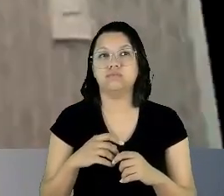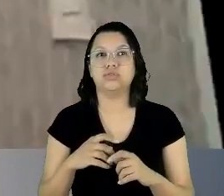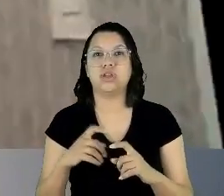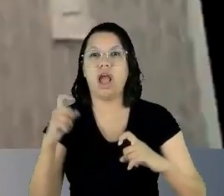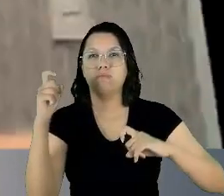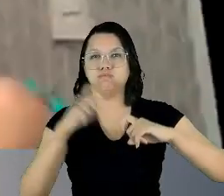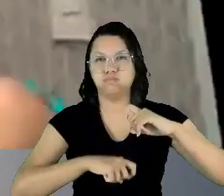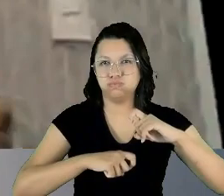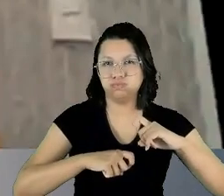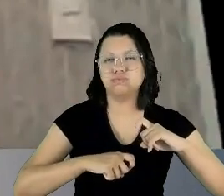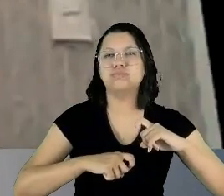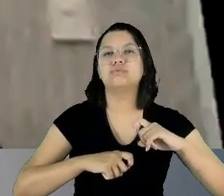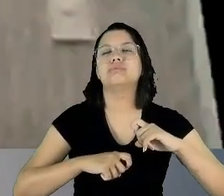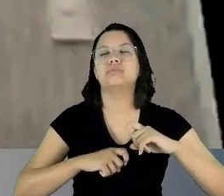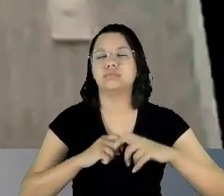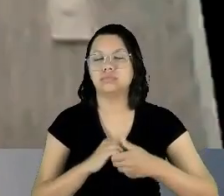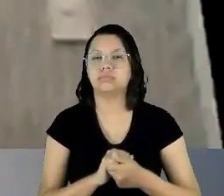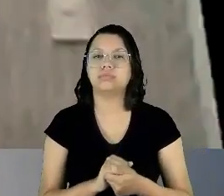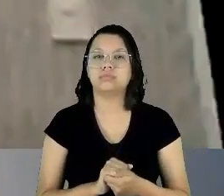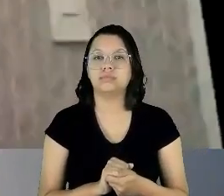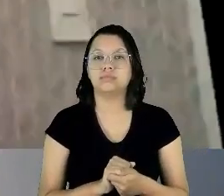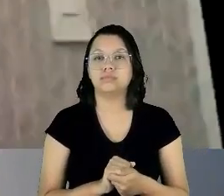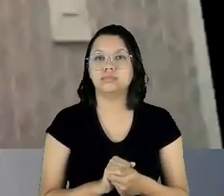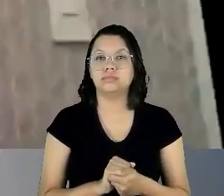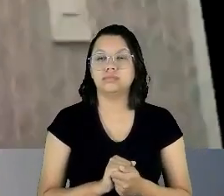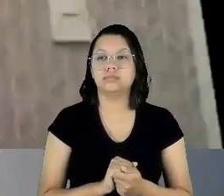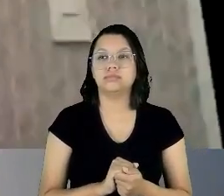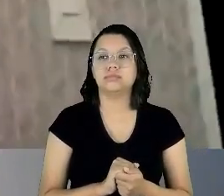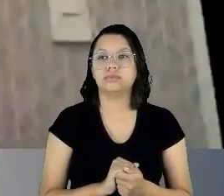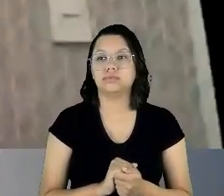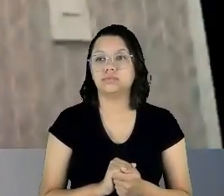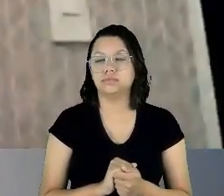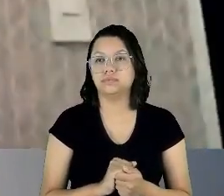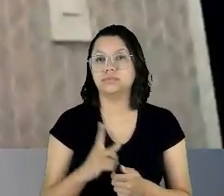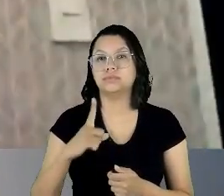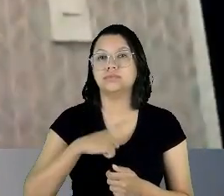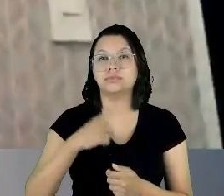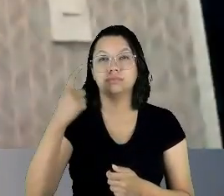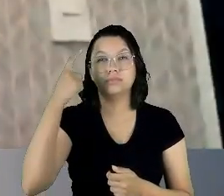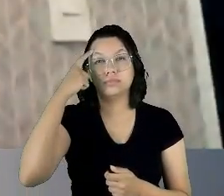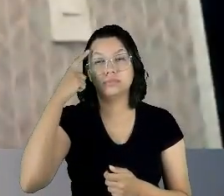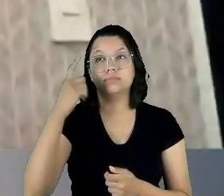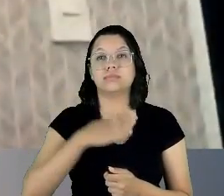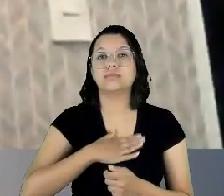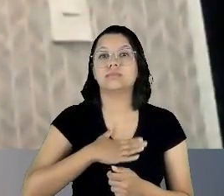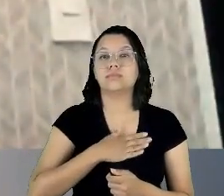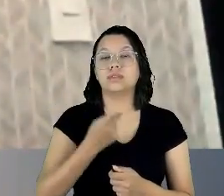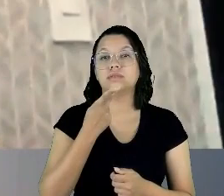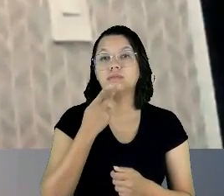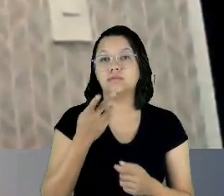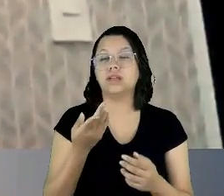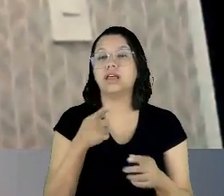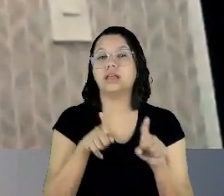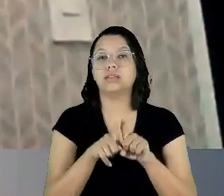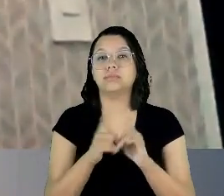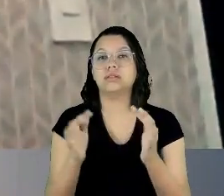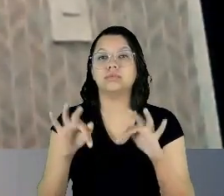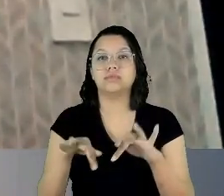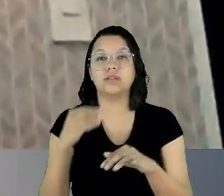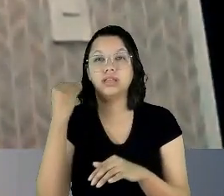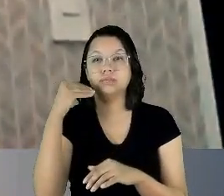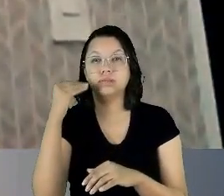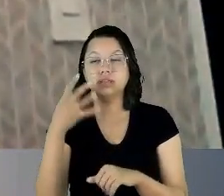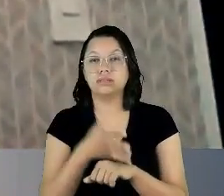abuso sexual em si, né, da questão de estupro. E aí, tendo isso em mente, eu gostaria de trazer ainda, por fim,